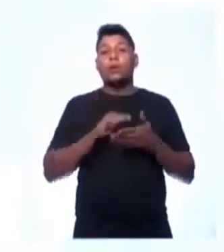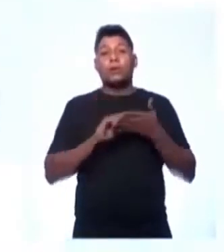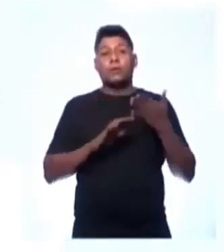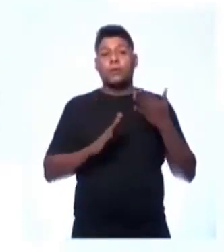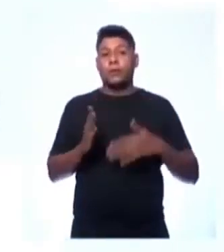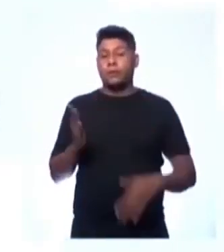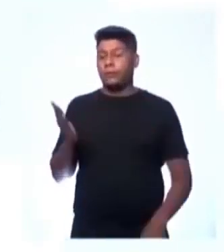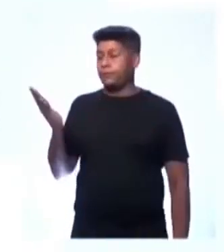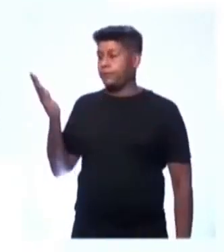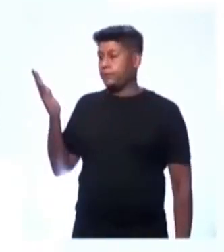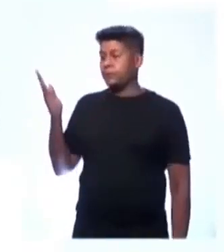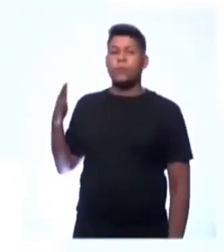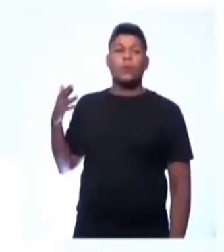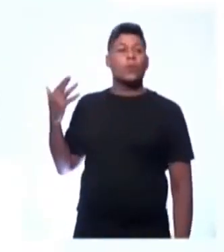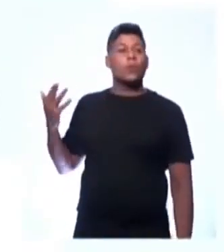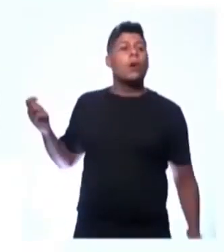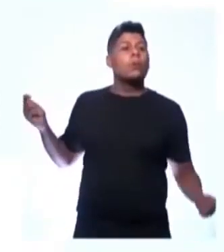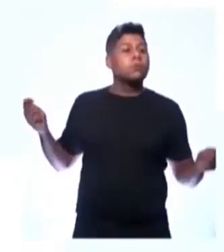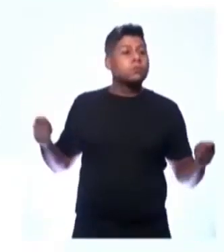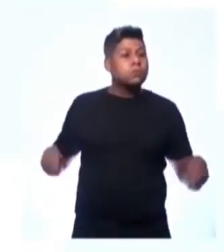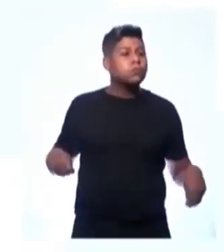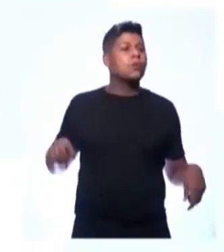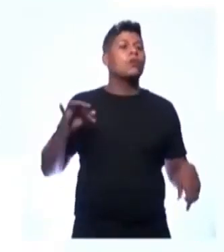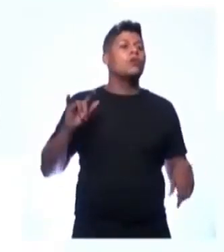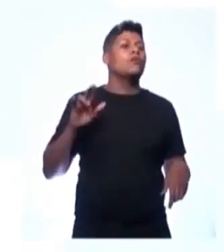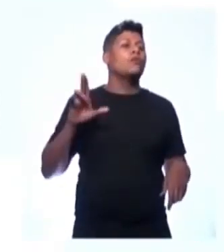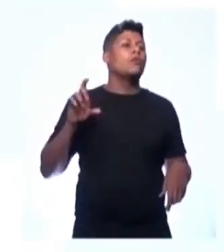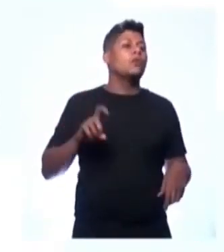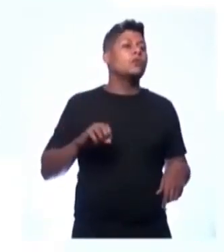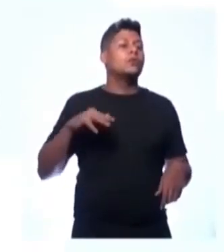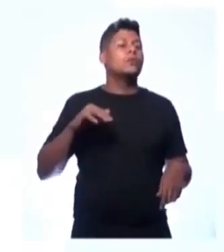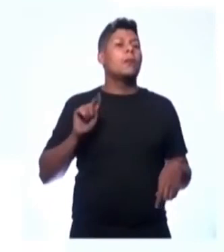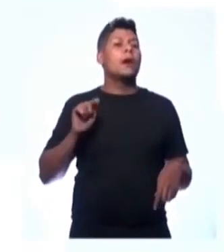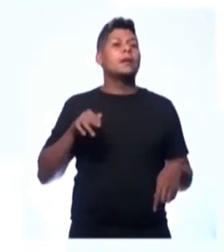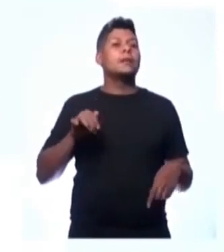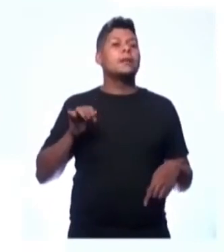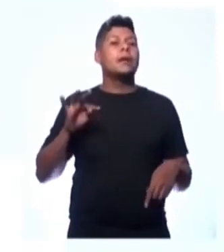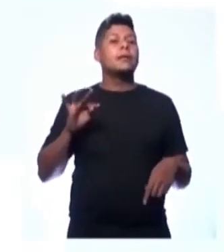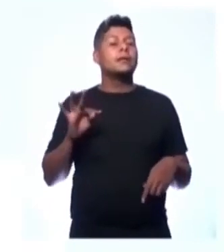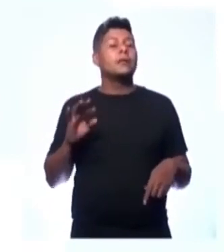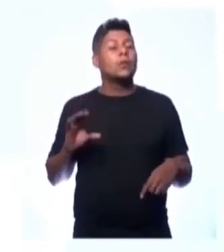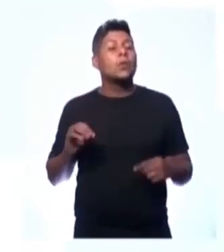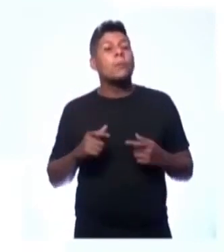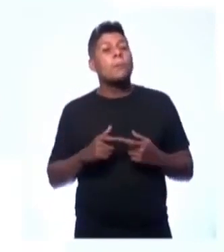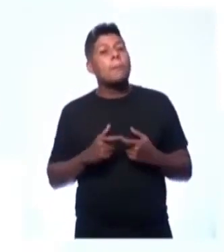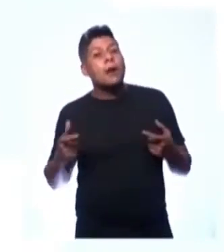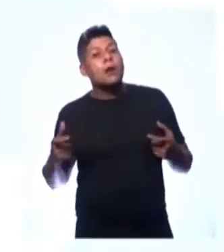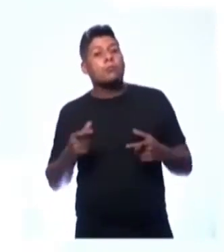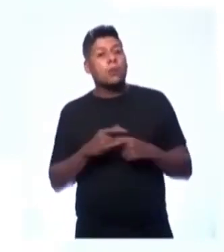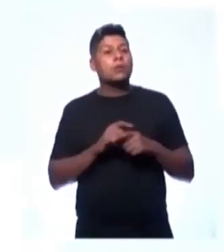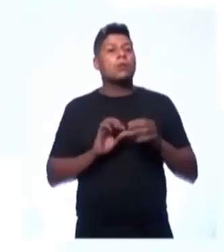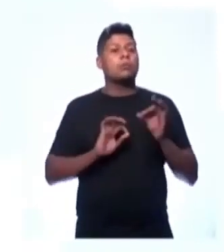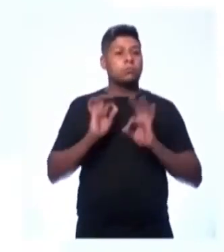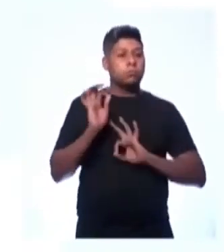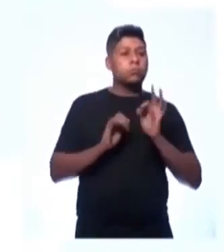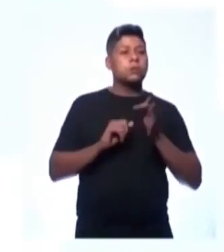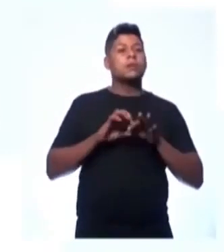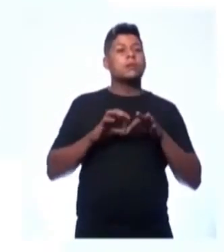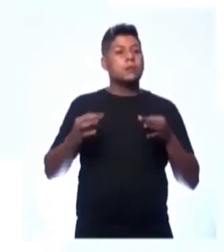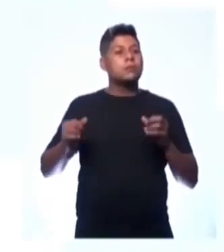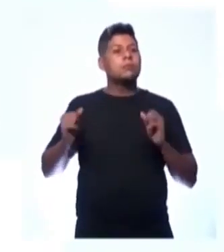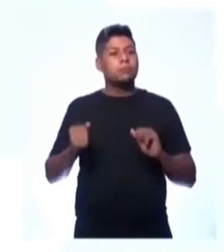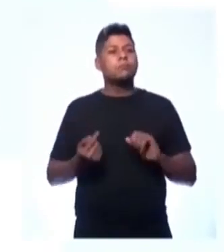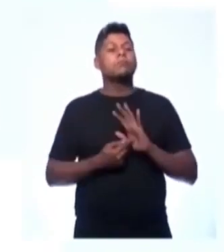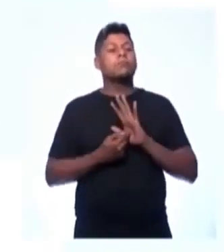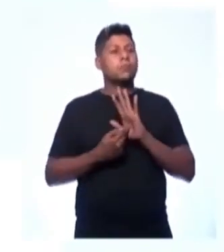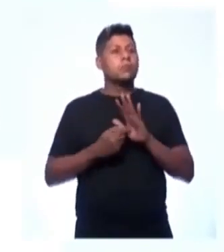aí. Olha, quais são as condições para que o fluxo magnético seja maior, menor aí, pensando nessa montagem simples aí, né, Giba? Dá para ilustrar